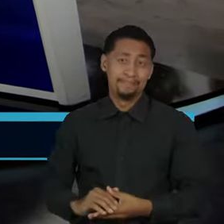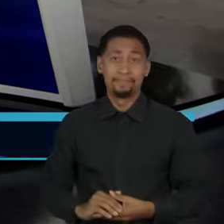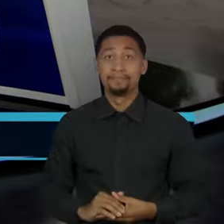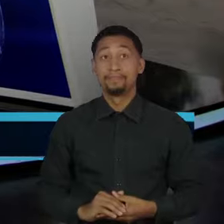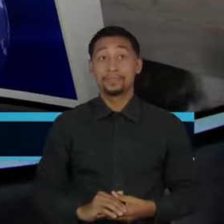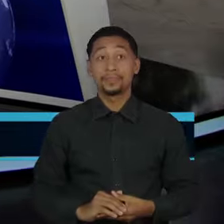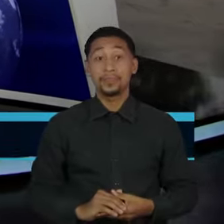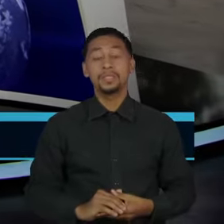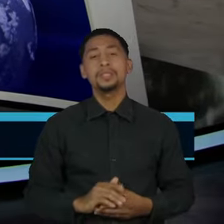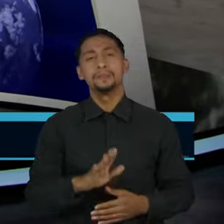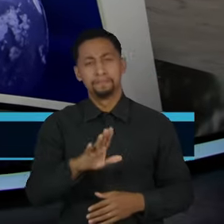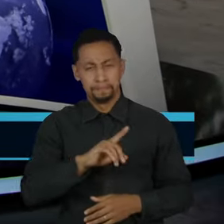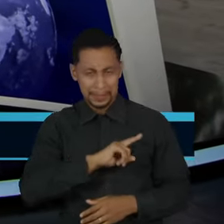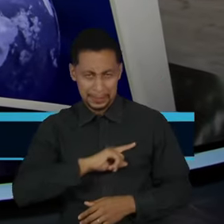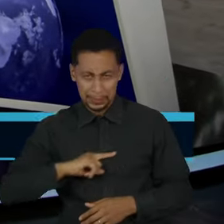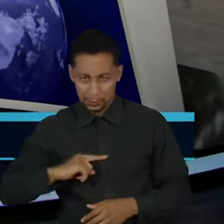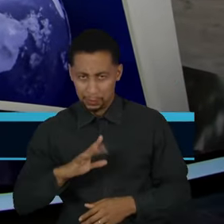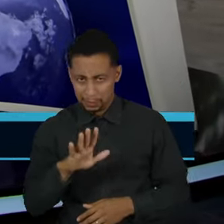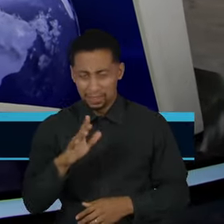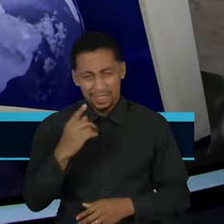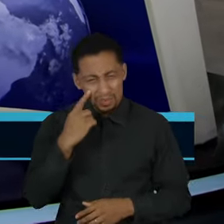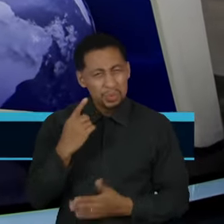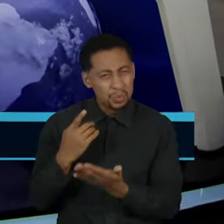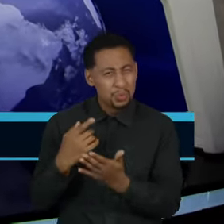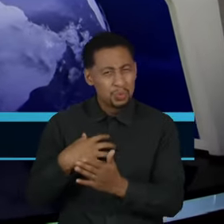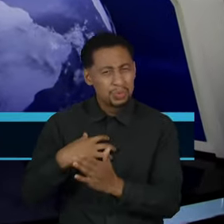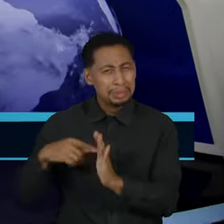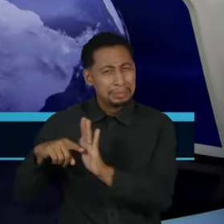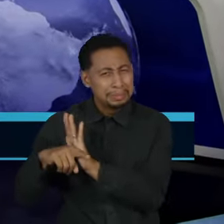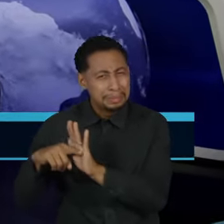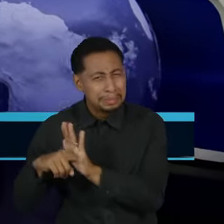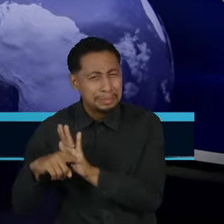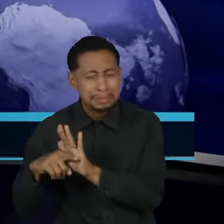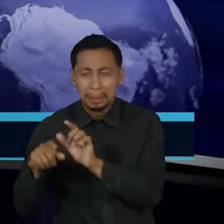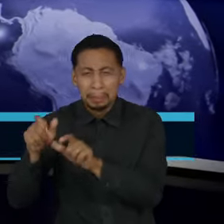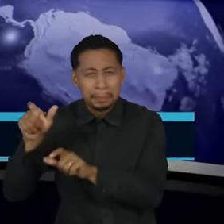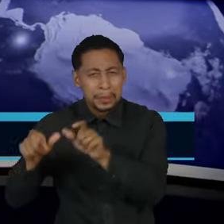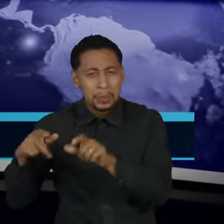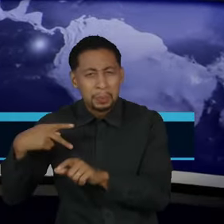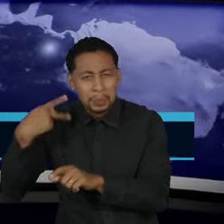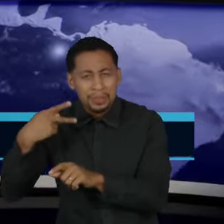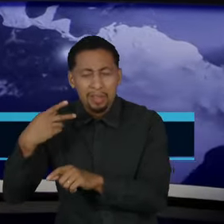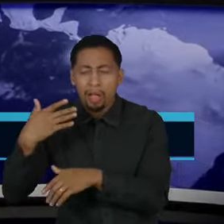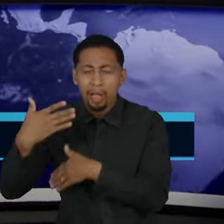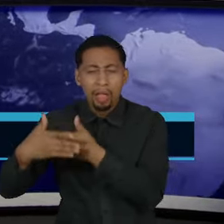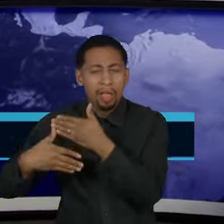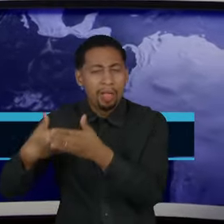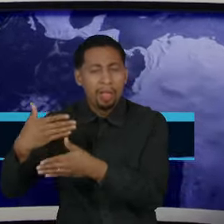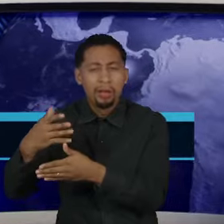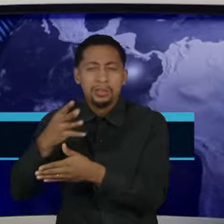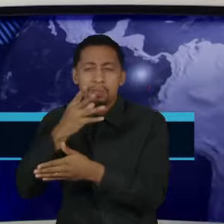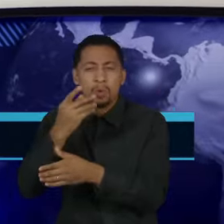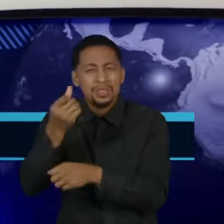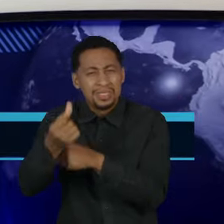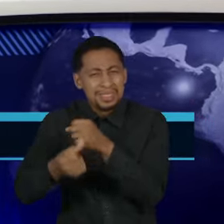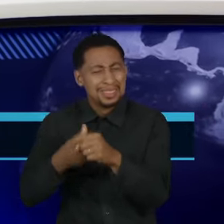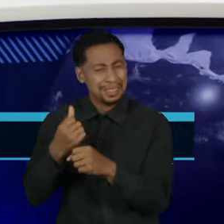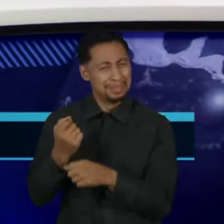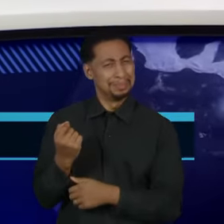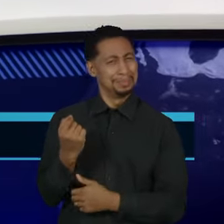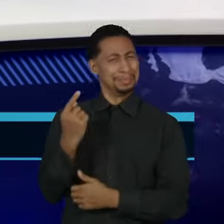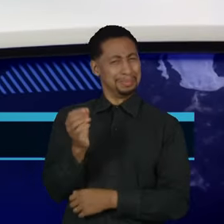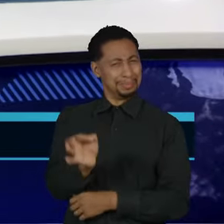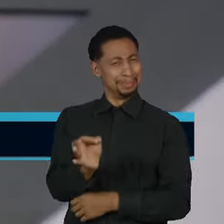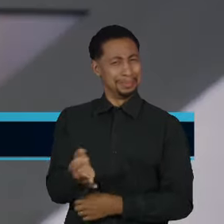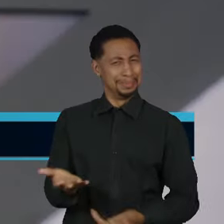Denilde, lhe parece estranho que a investigação, uma vez que envolve políticos, tenha levado 6 anos? Ela mostra